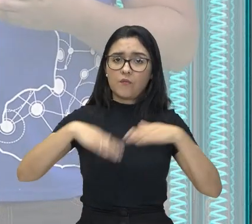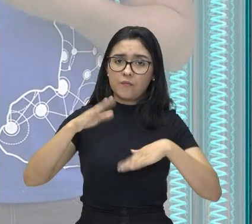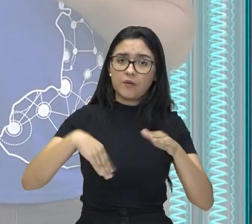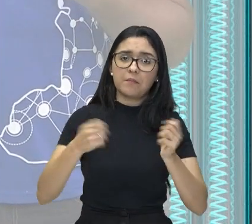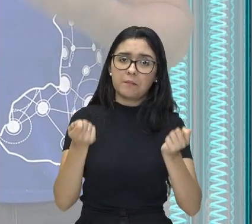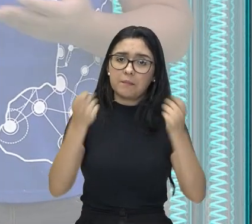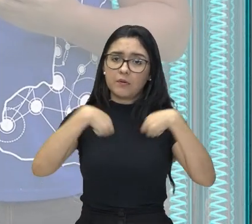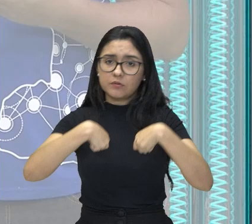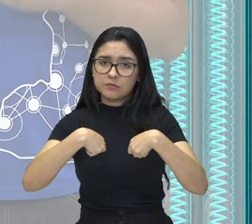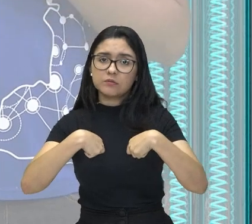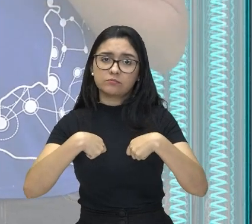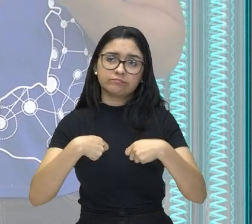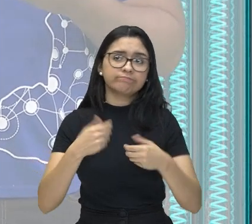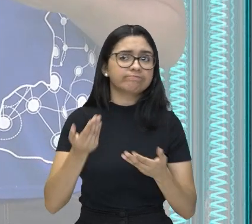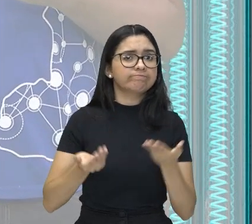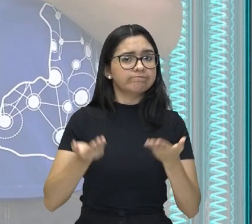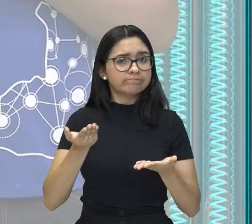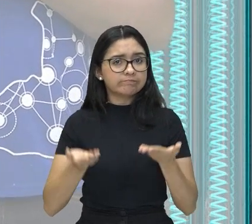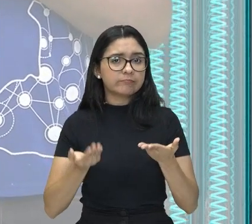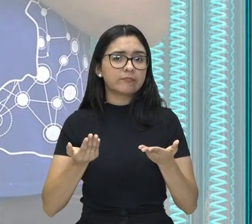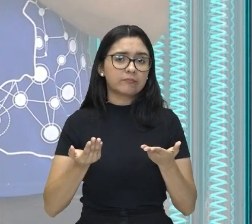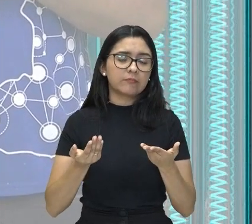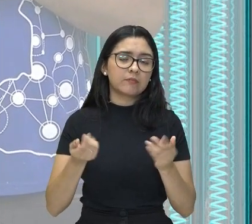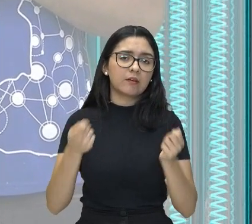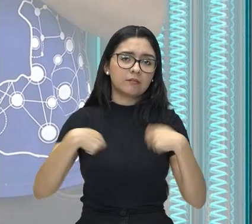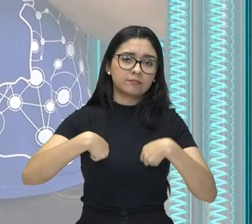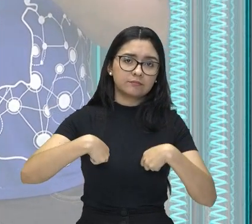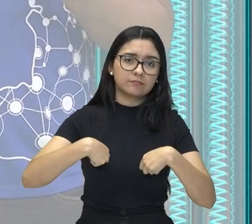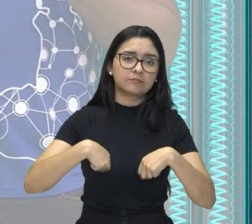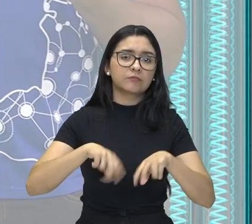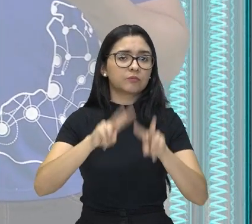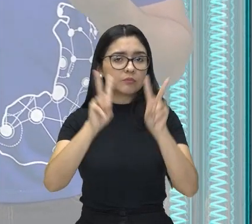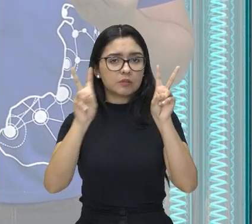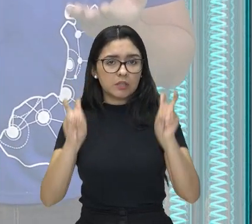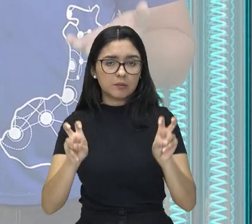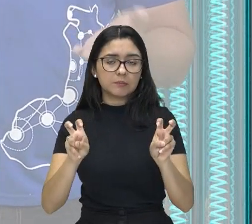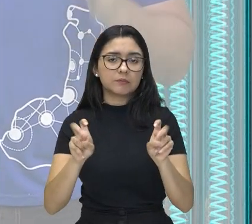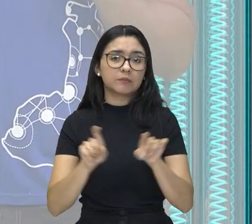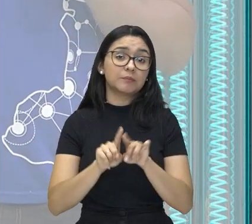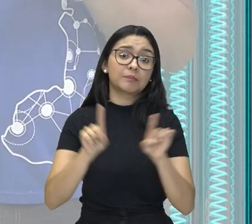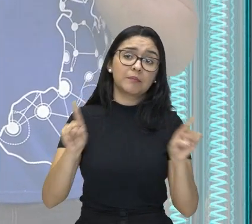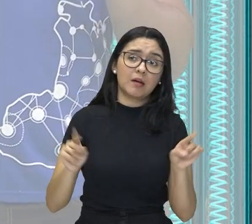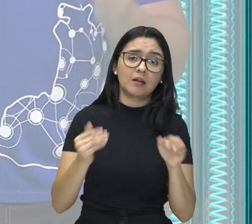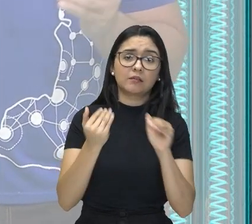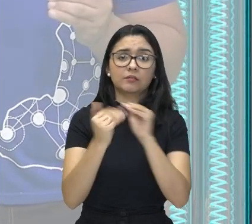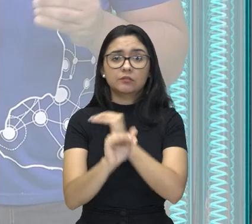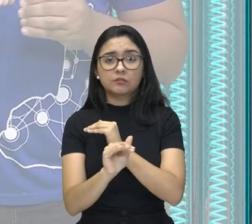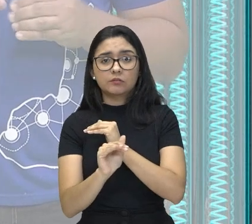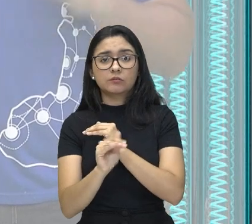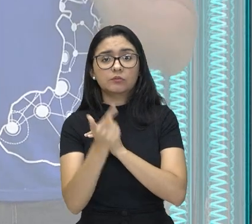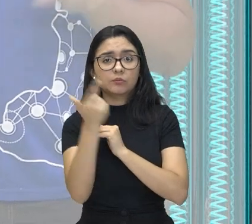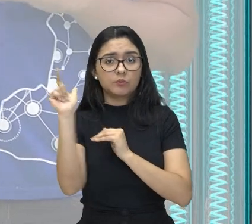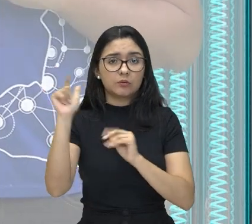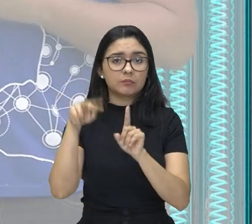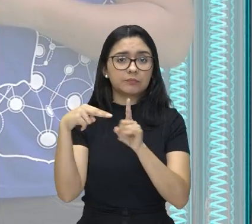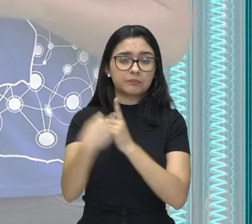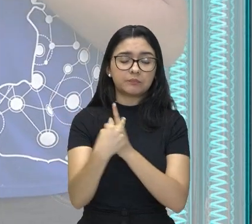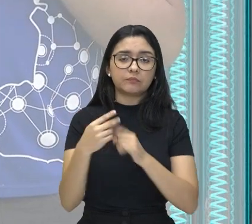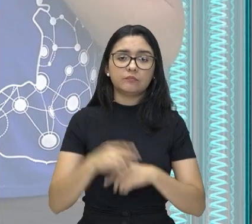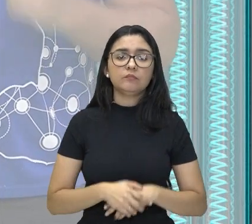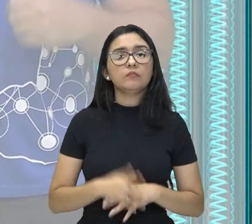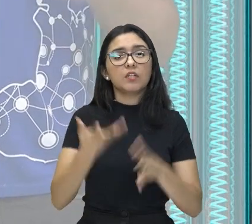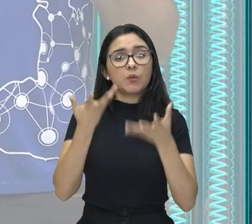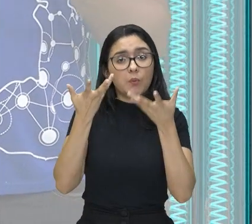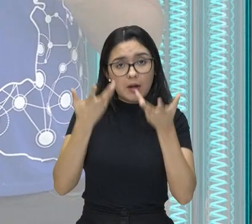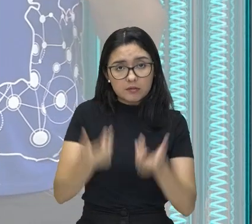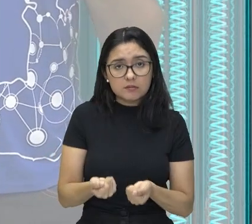uma ponderação, quando você concorda com determinado termo, mas discorda em outro ponto. E o aceitação é